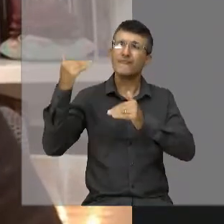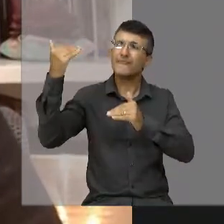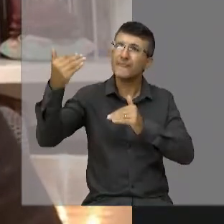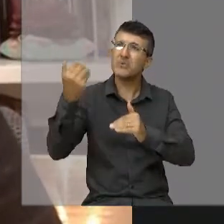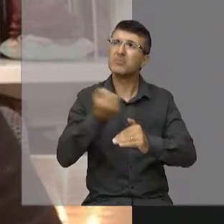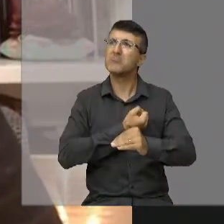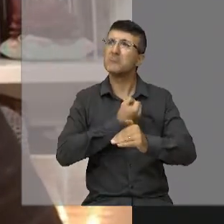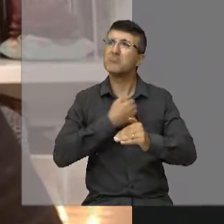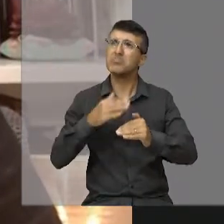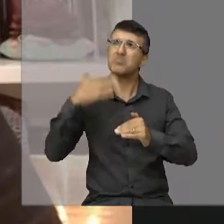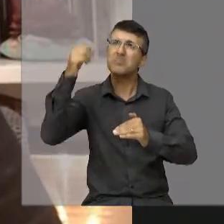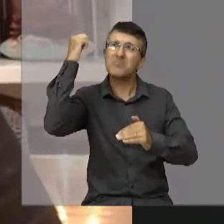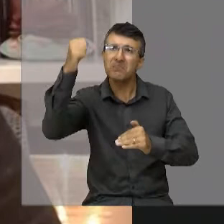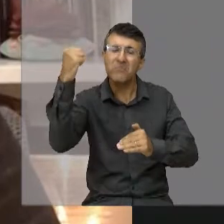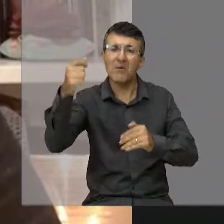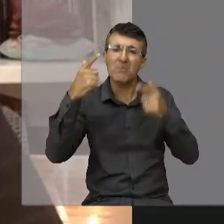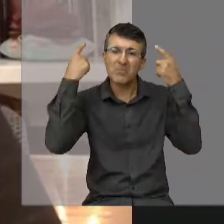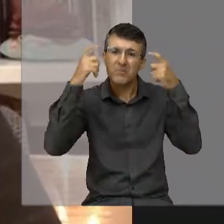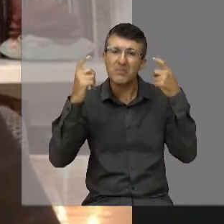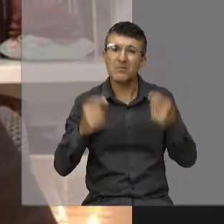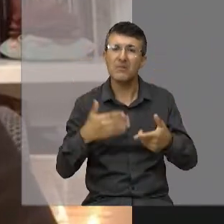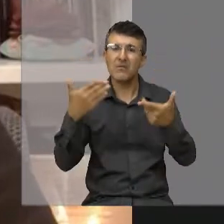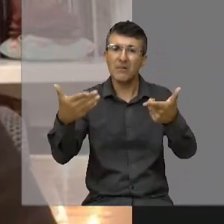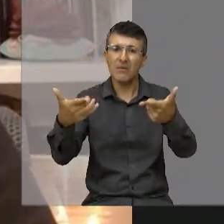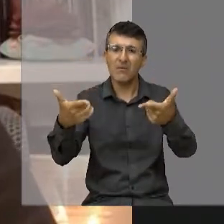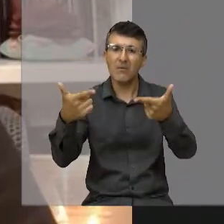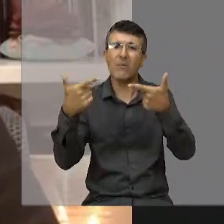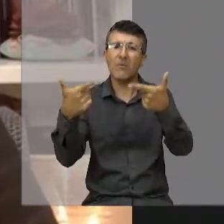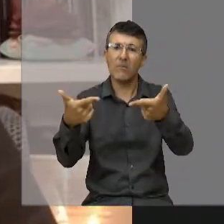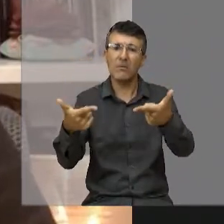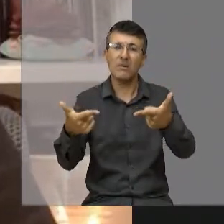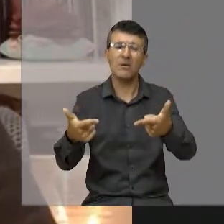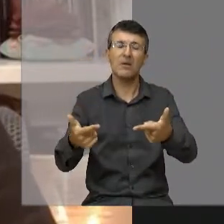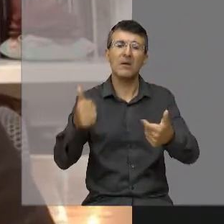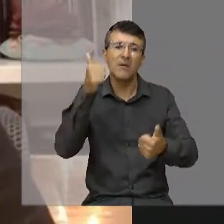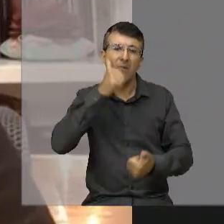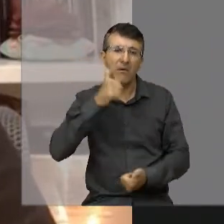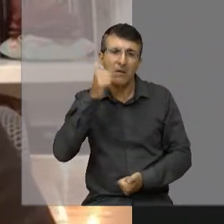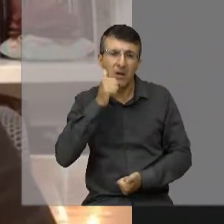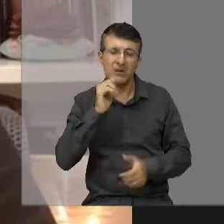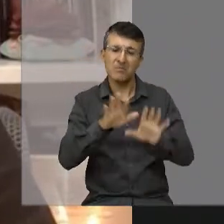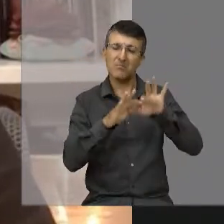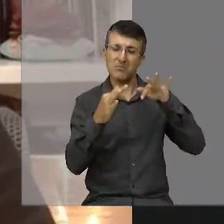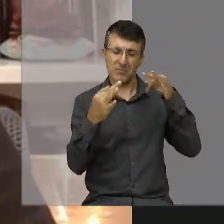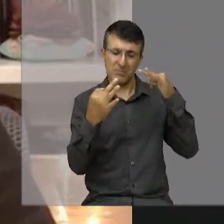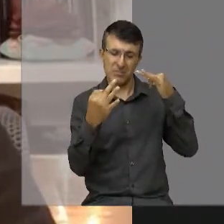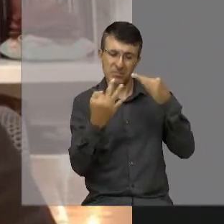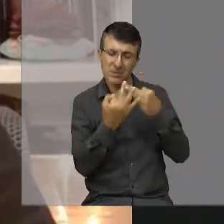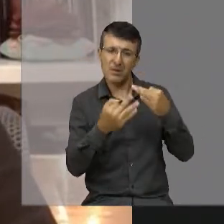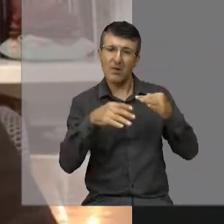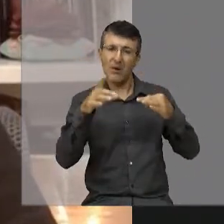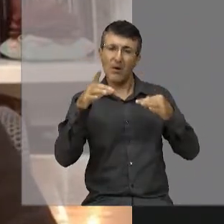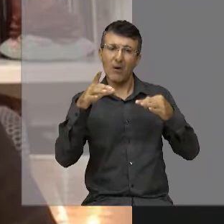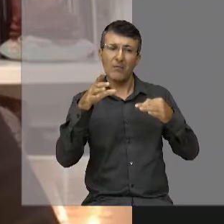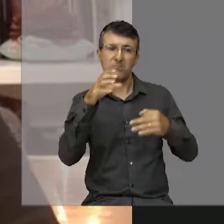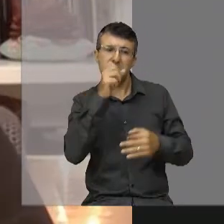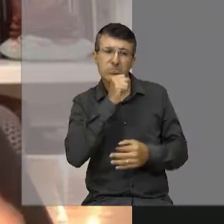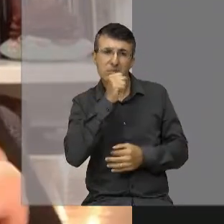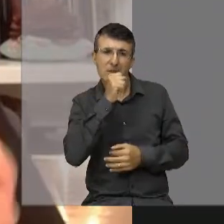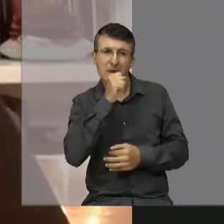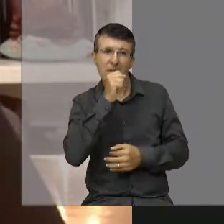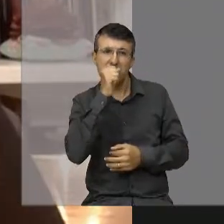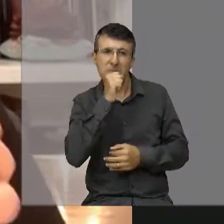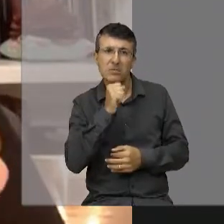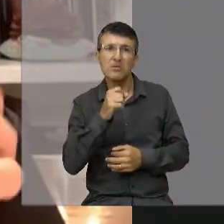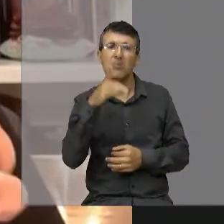grande número de violência contra as mulheres, porque é quando as famílias estão em casa, né, onde toda a família se reúne, porque as pessoas não saem para